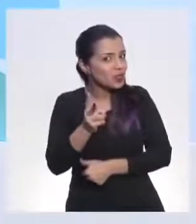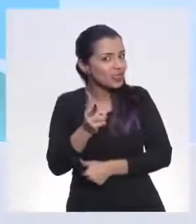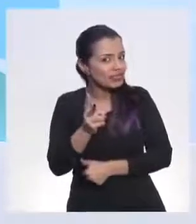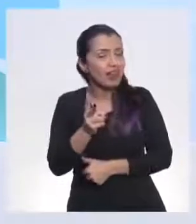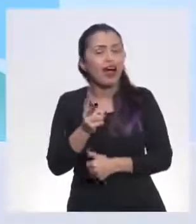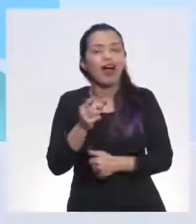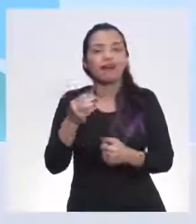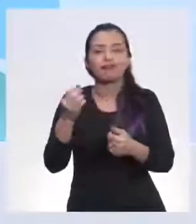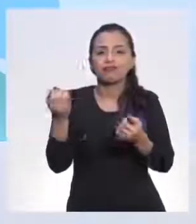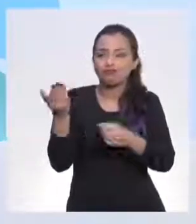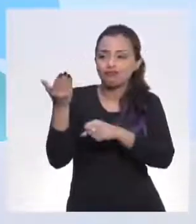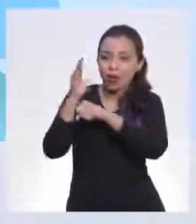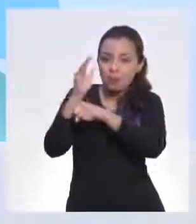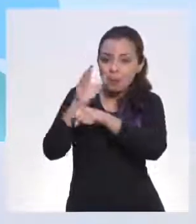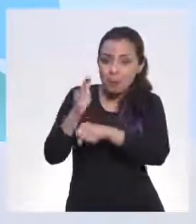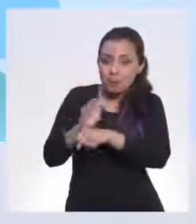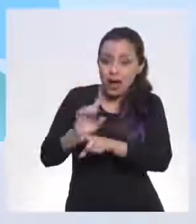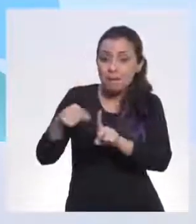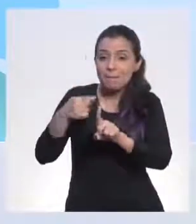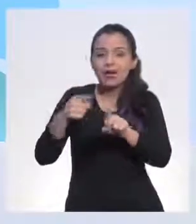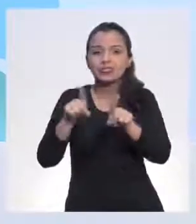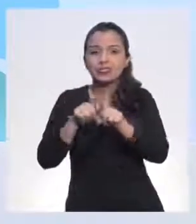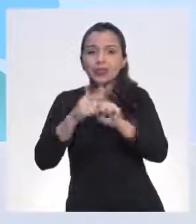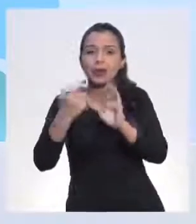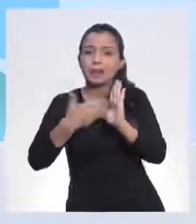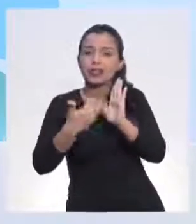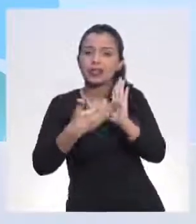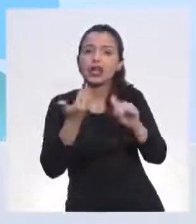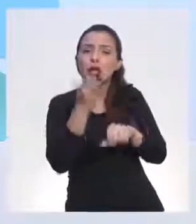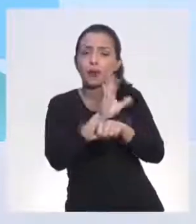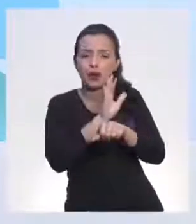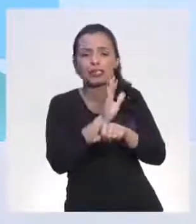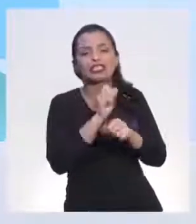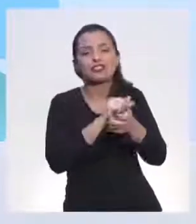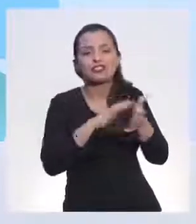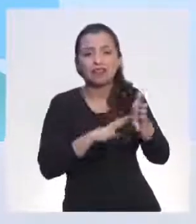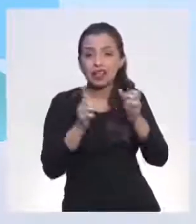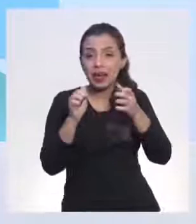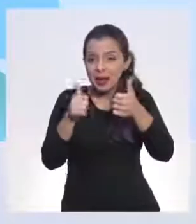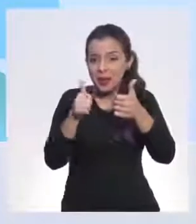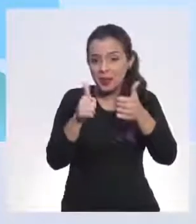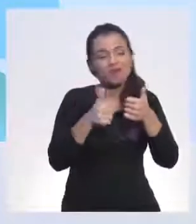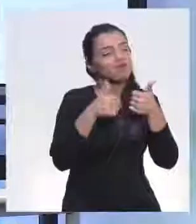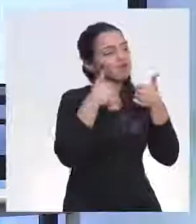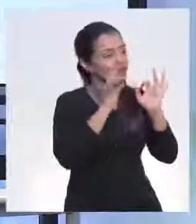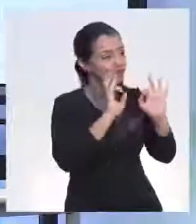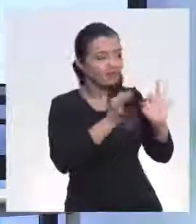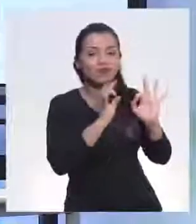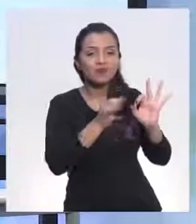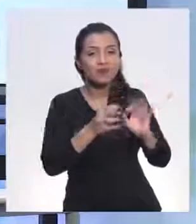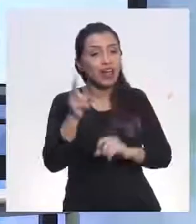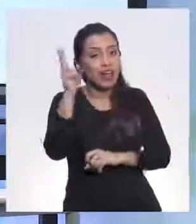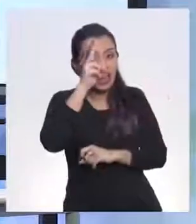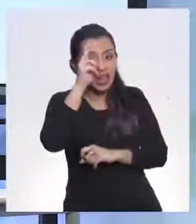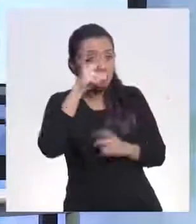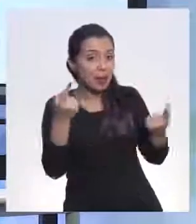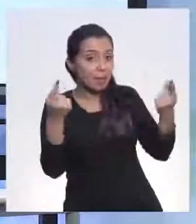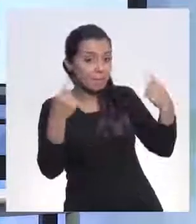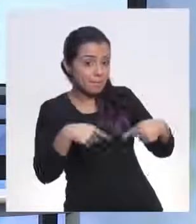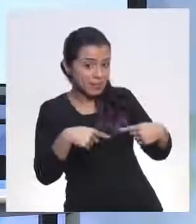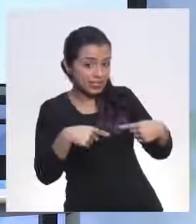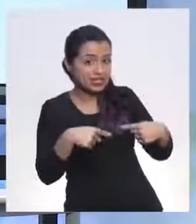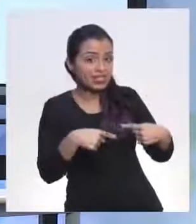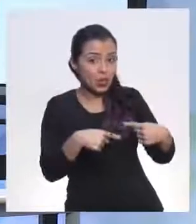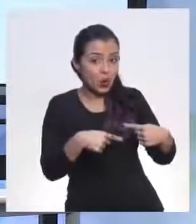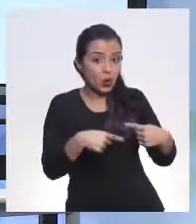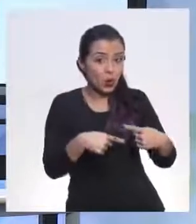missões postadas e também o material de aula que vocês postam lá pra gente. Isso mesmo. Então, lembrando a missão de novo.